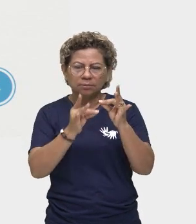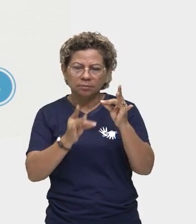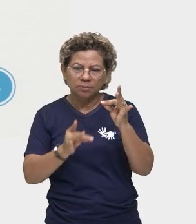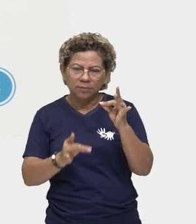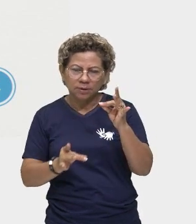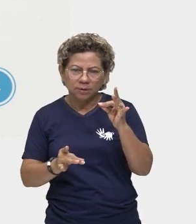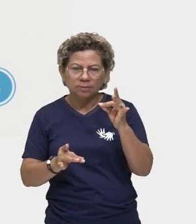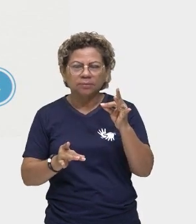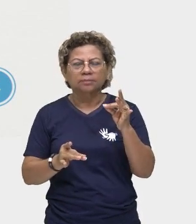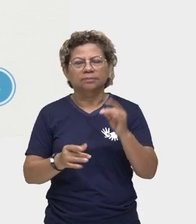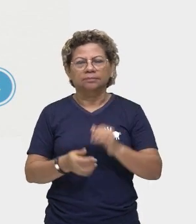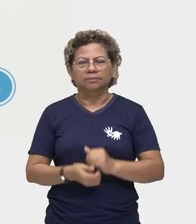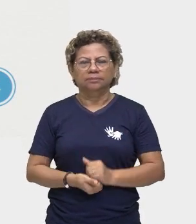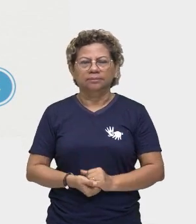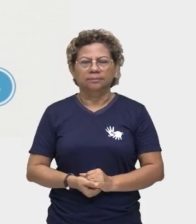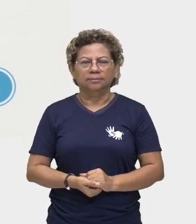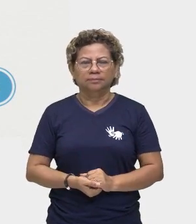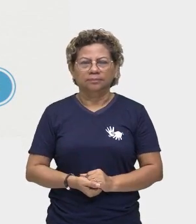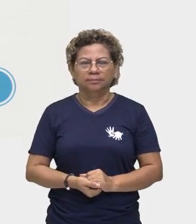mais ênfase.